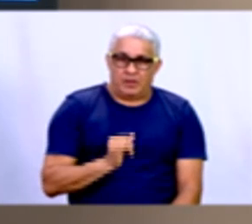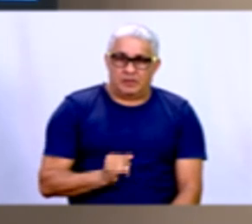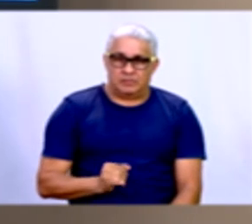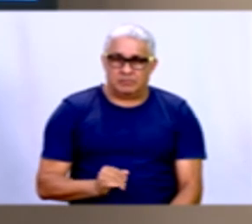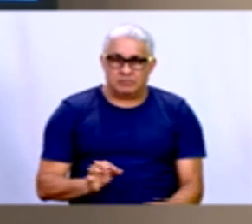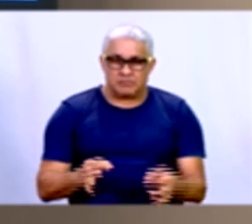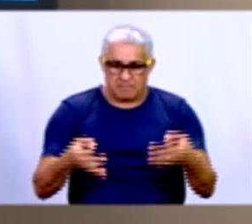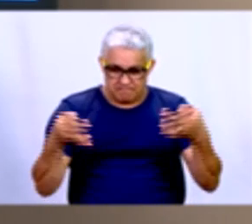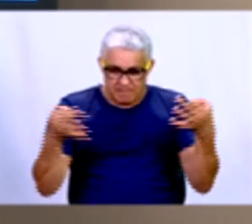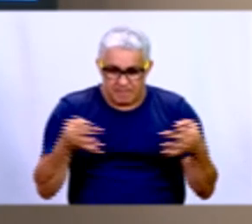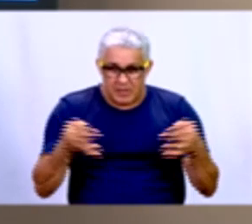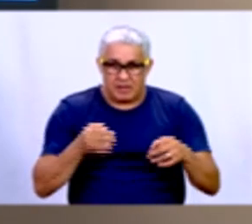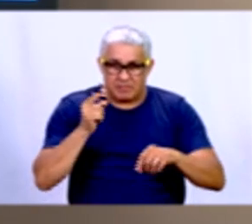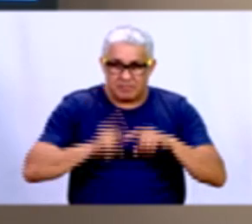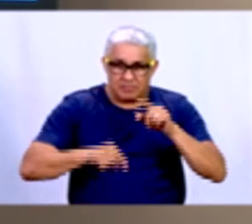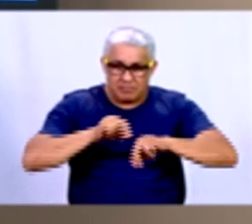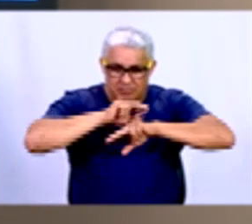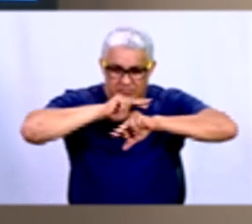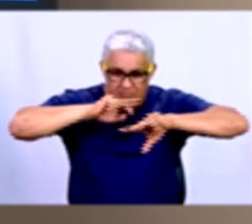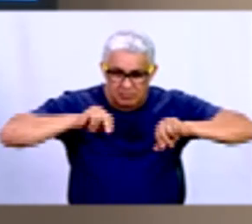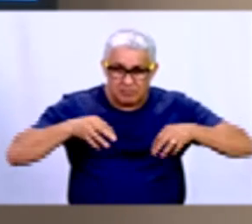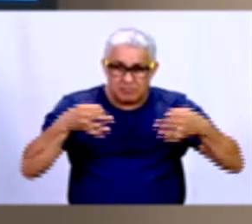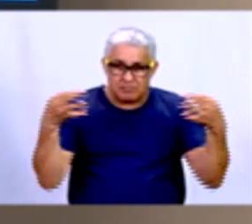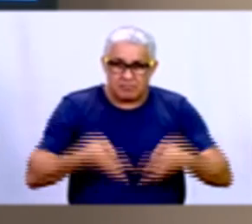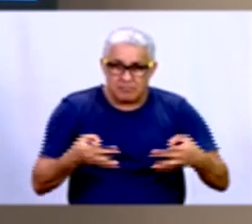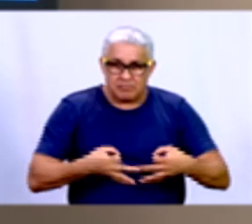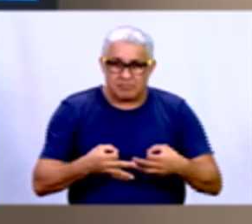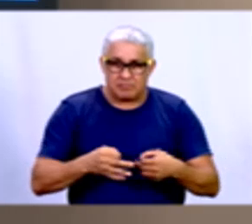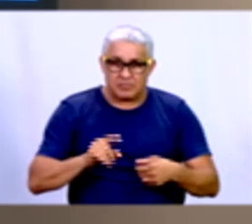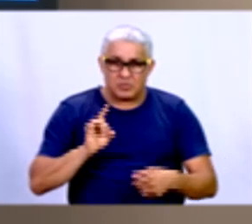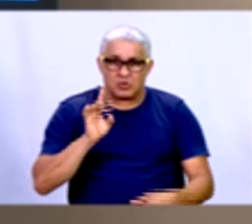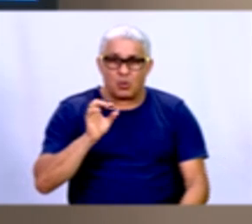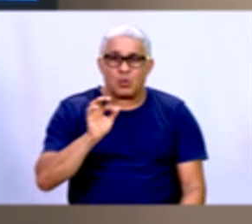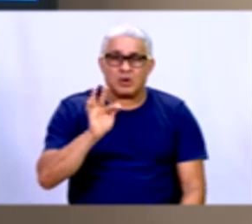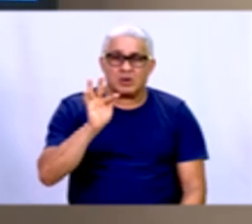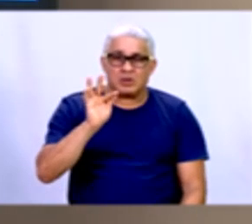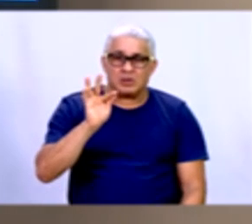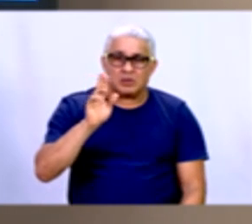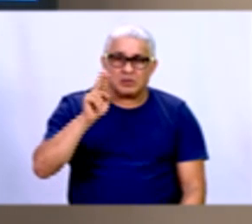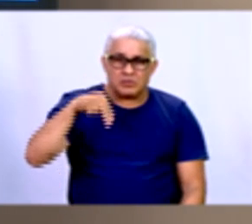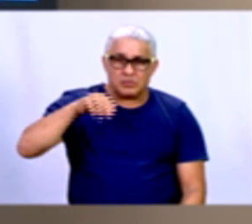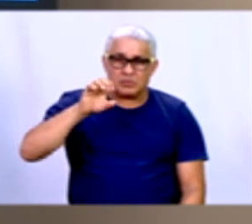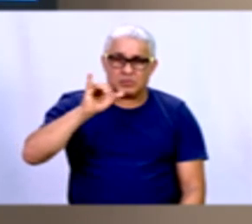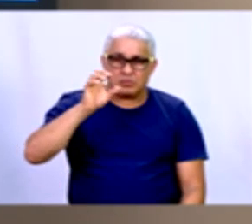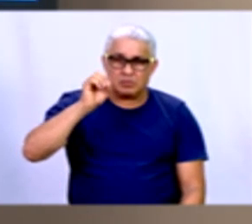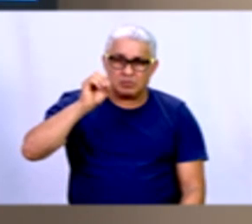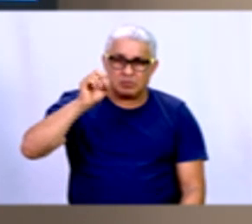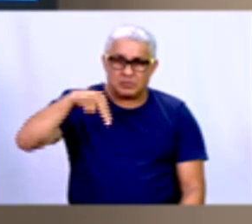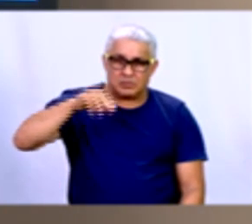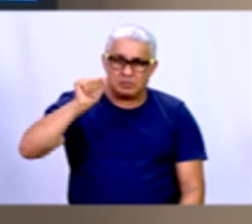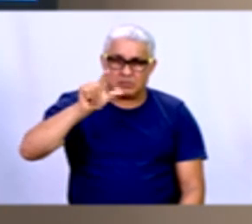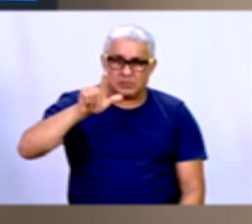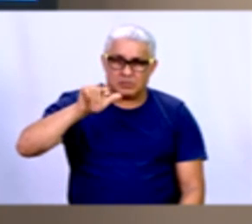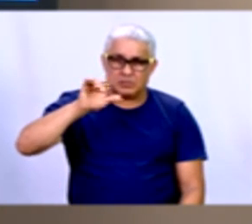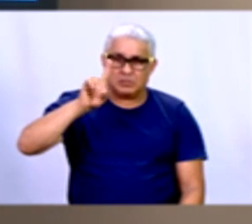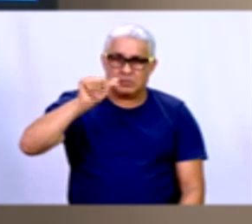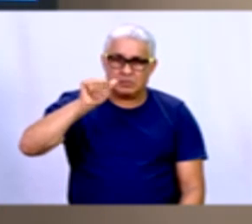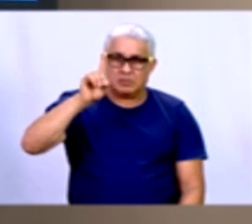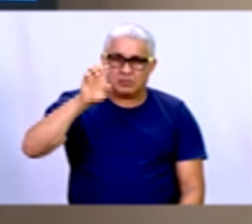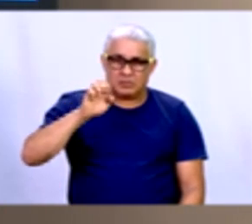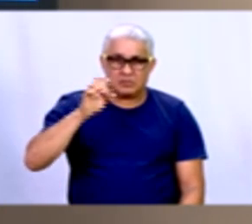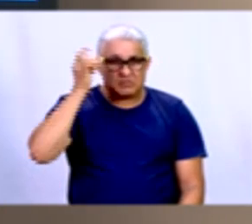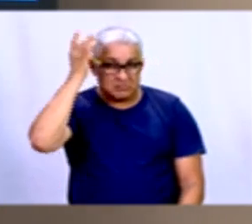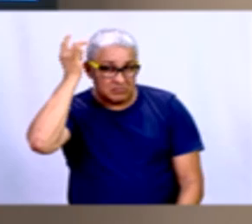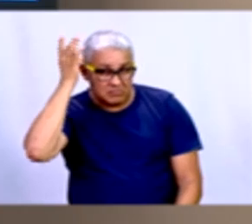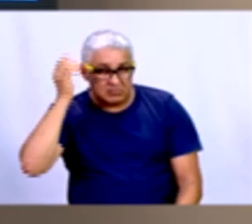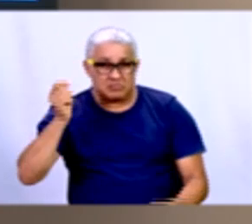um material bem feito, a gente não vai só pela funcionalidade, a gente não opta por aquele que oferta todas as